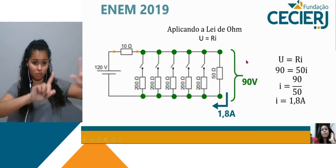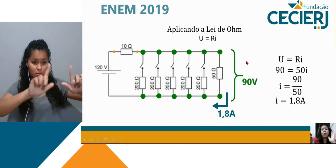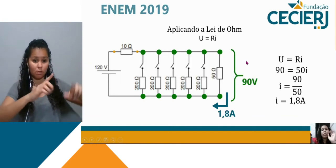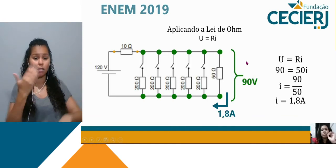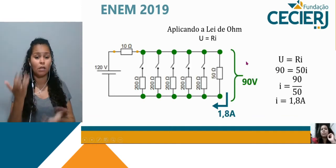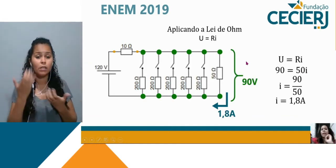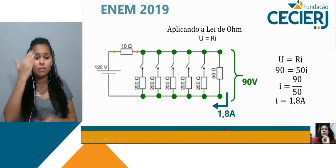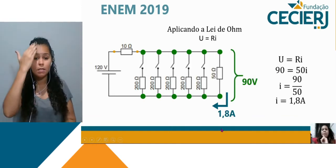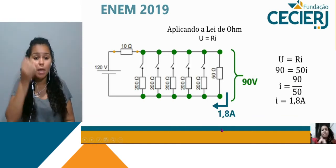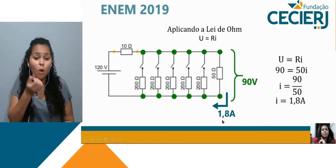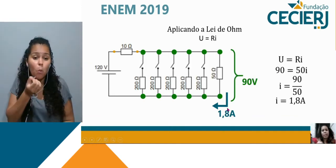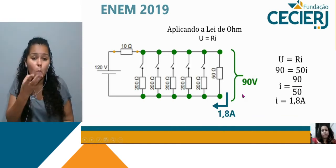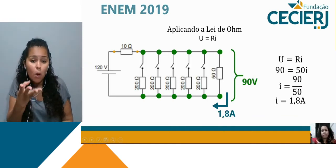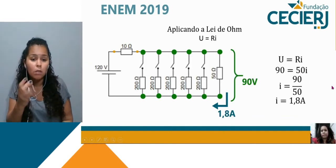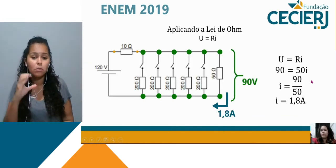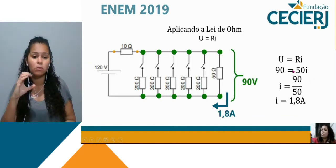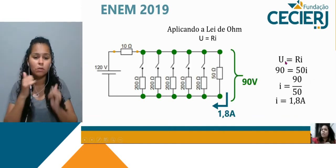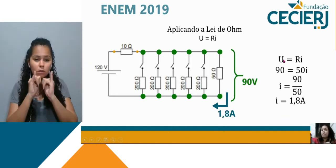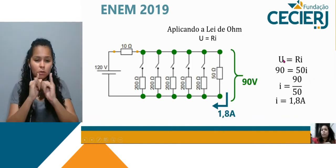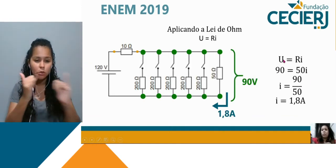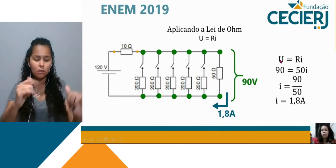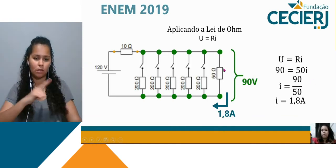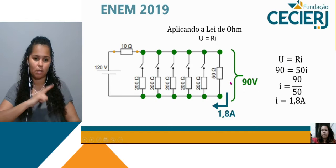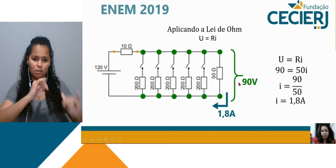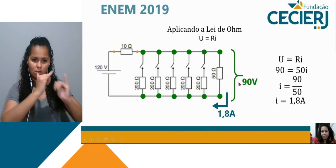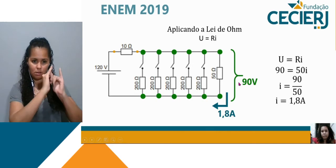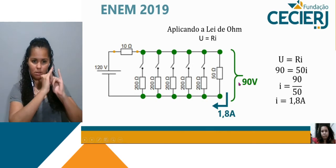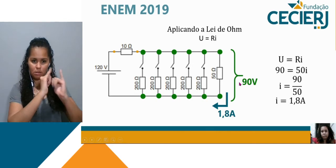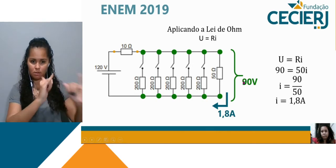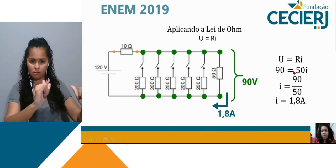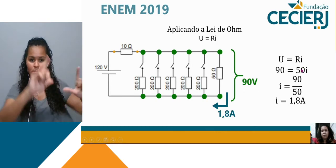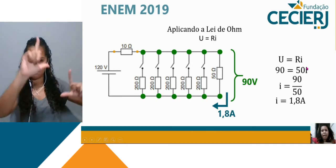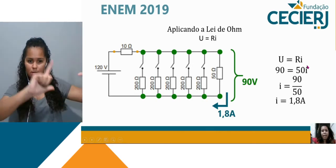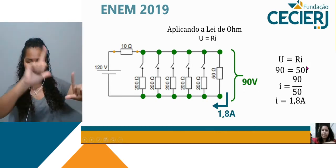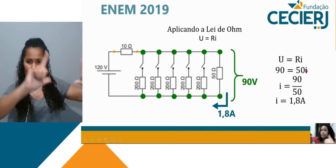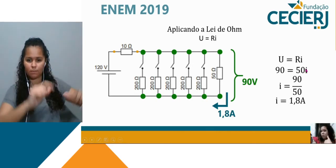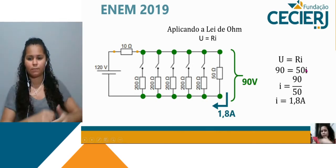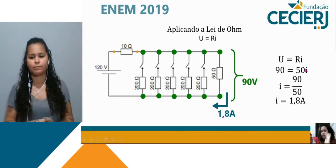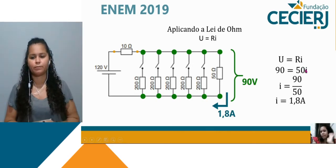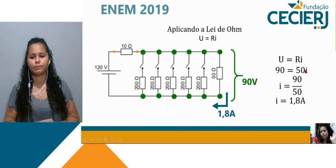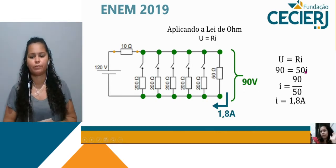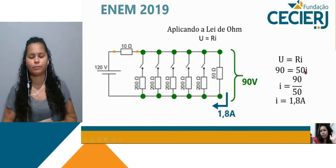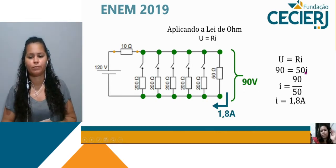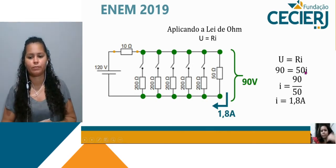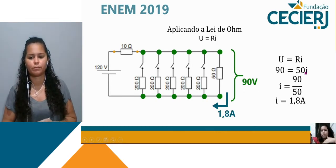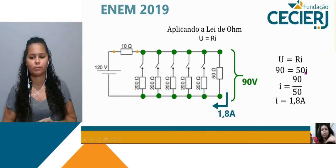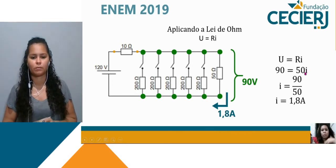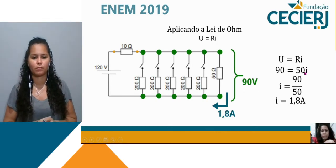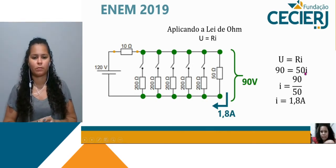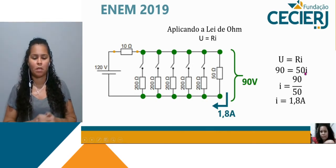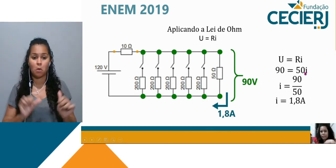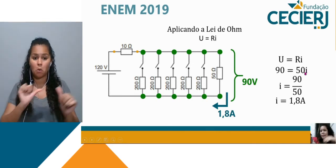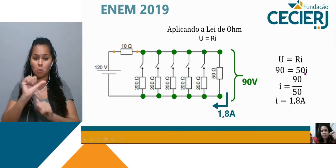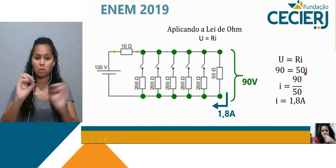Eu quero saber quanto de corrente passa por ela. Então, U, que é 90, é igual a R, que é 50 dela, não